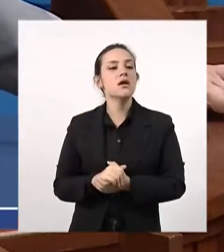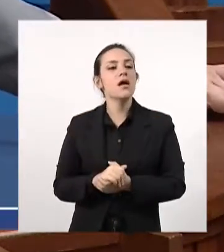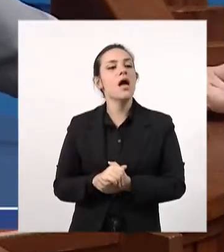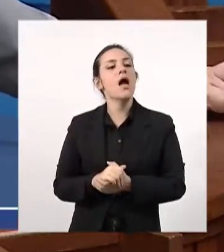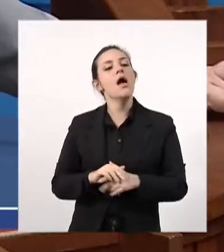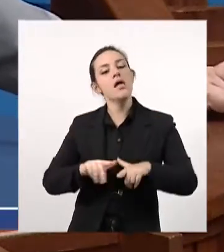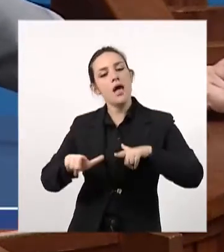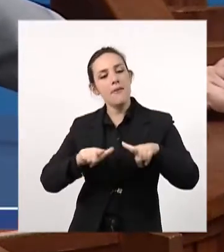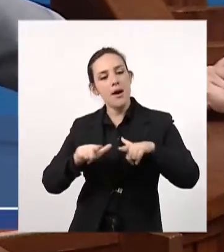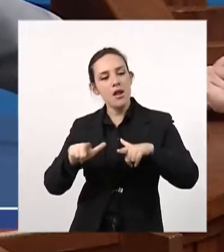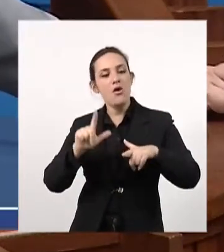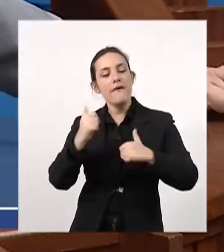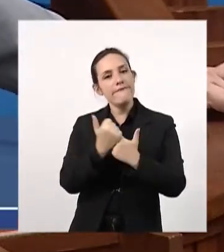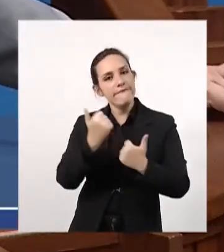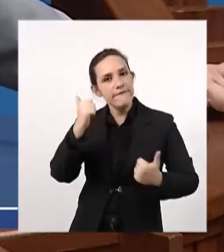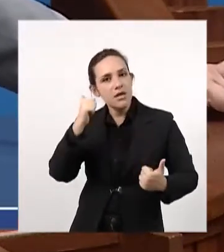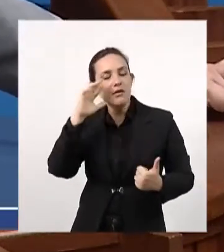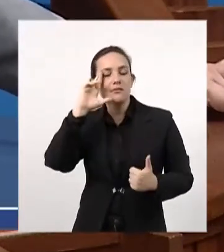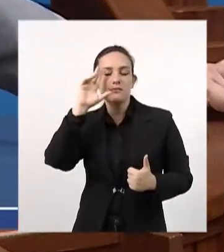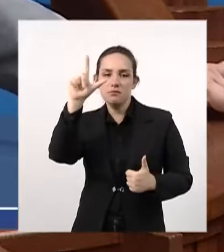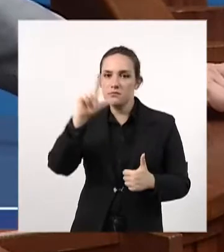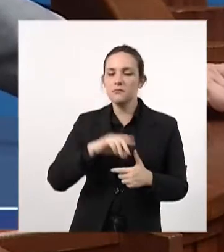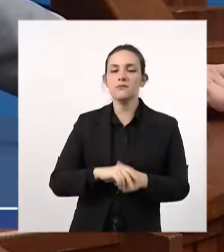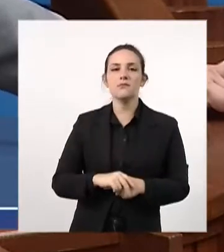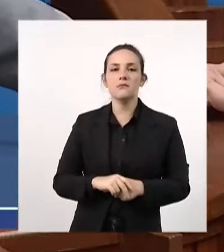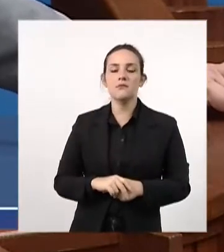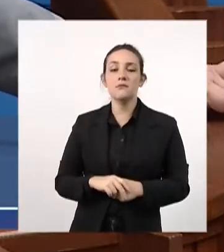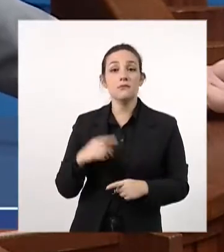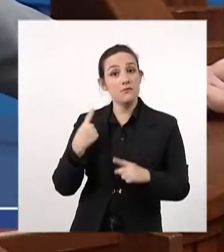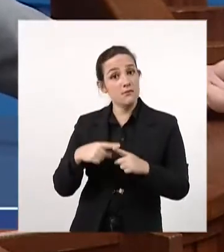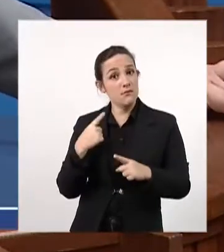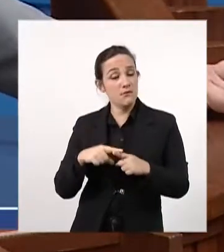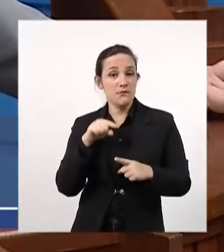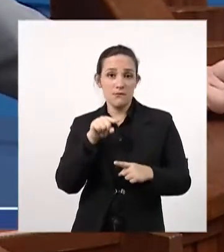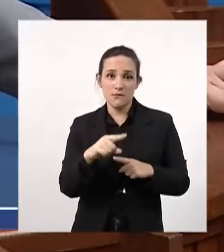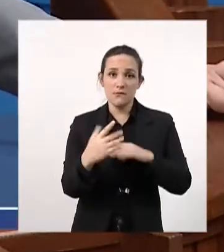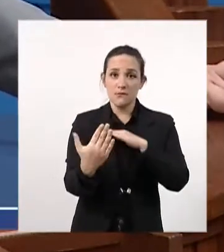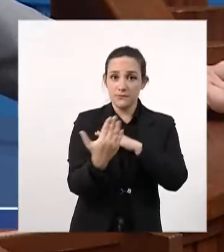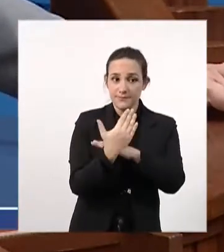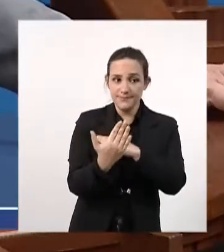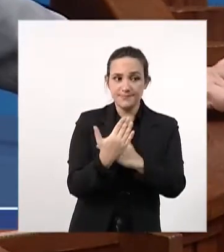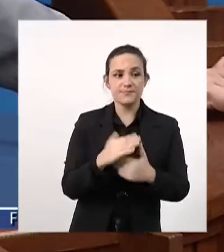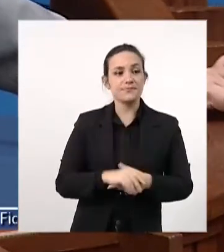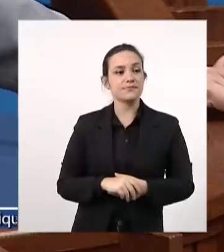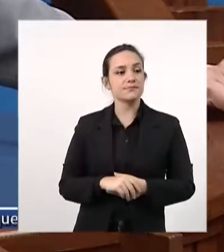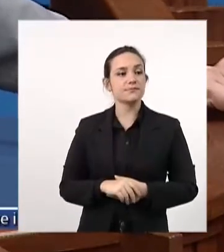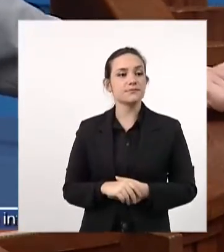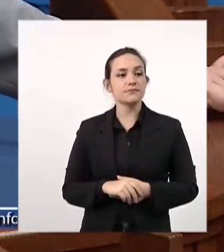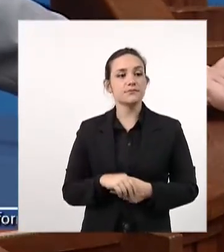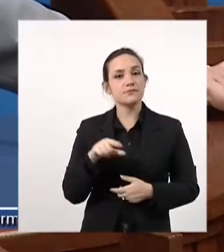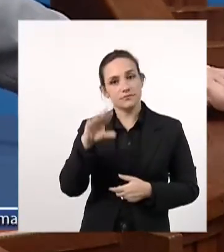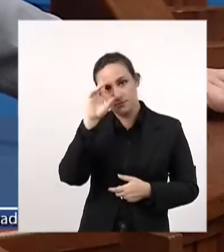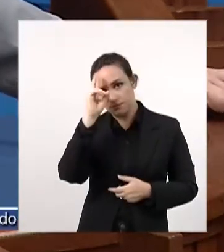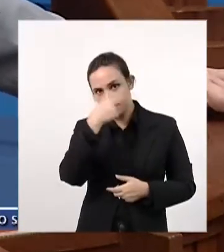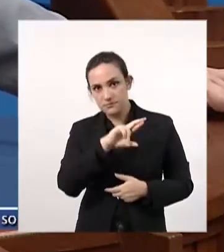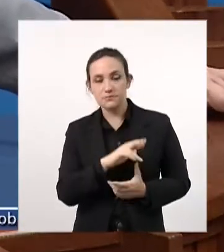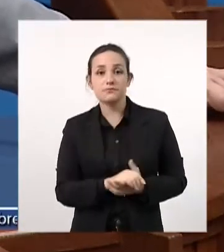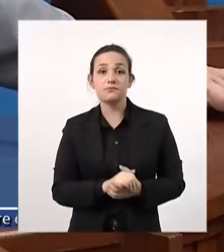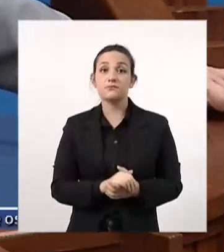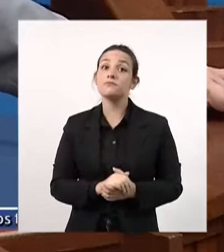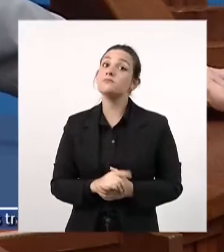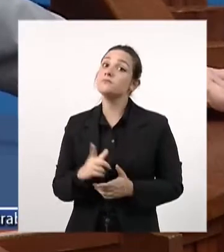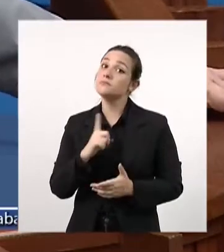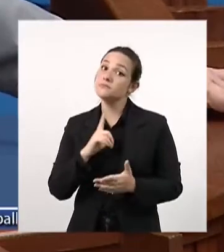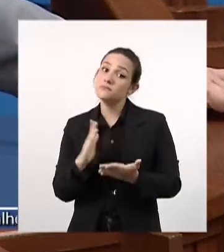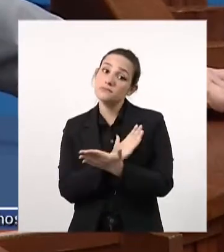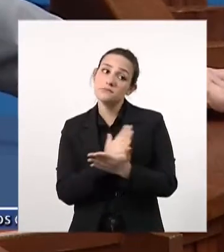vice-liderança, compartilhando, ajudando, auxiliando, não é? Na discussão de pautas